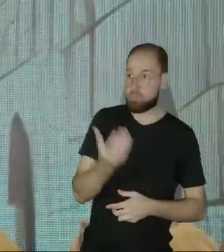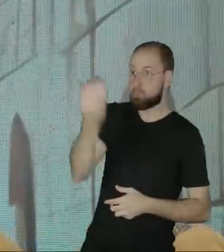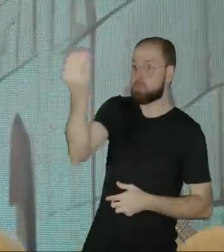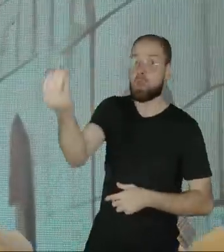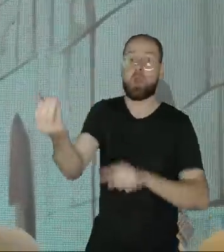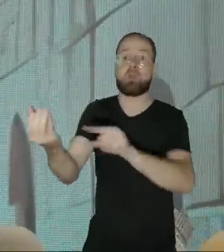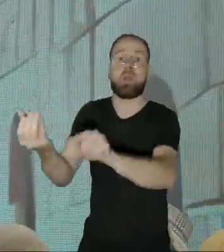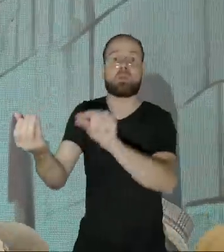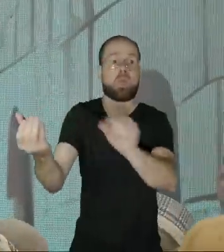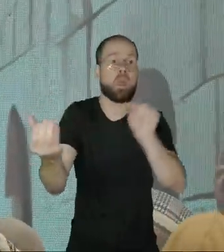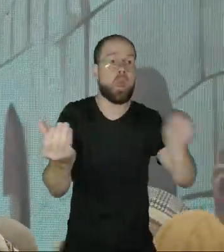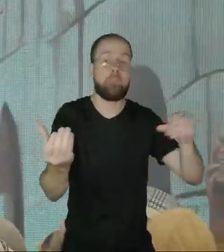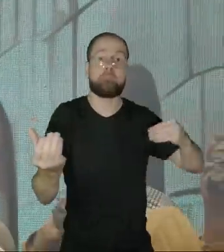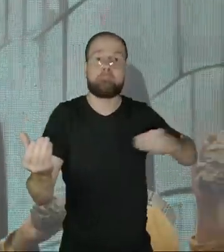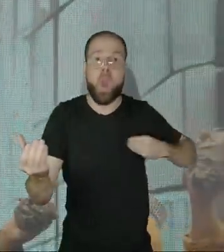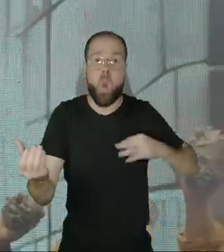pecou.